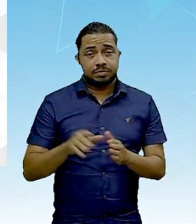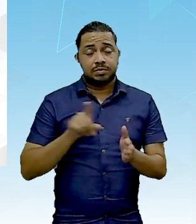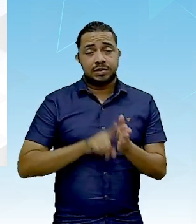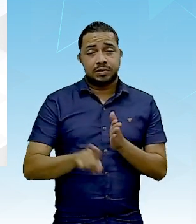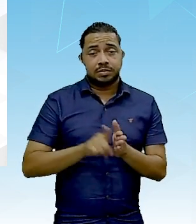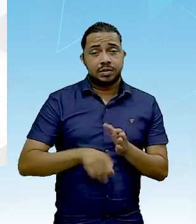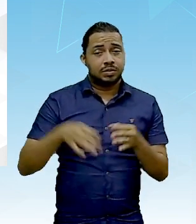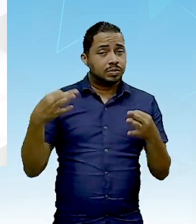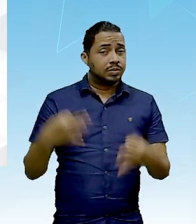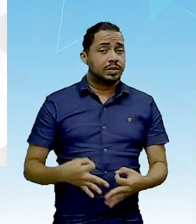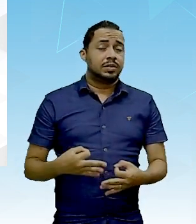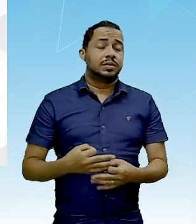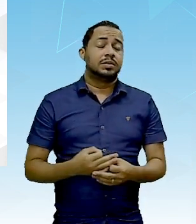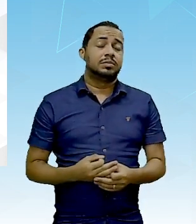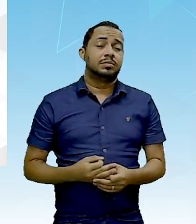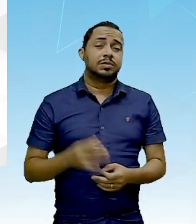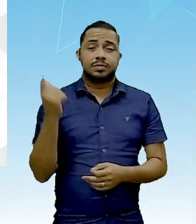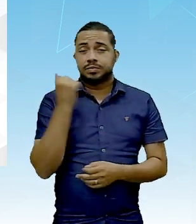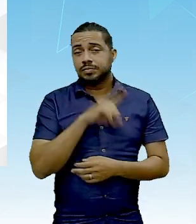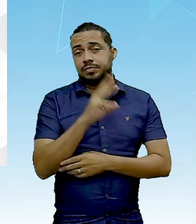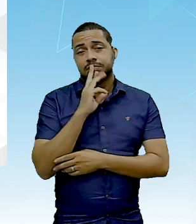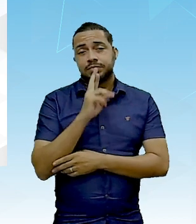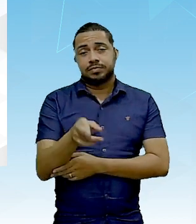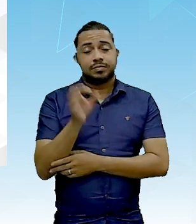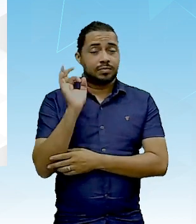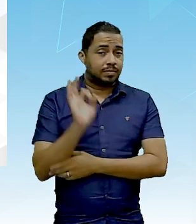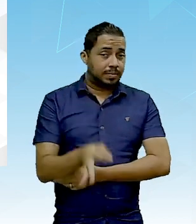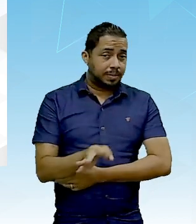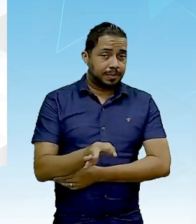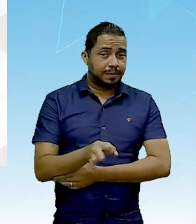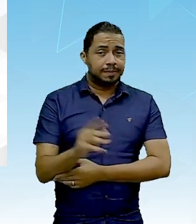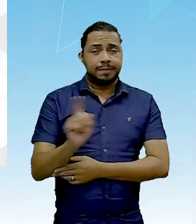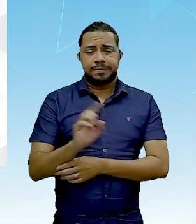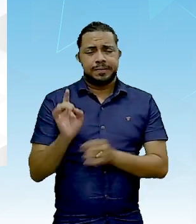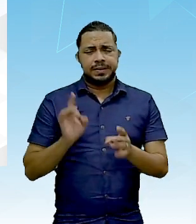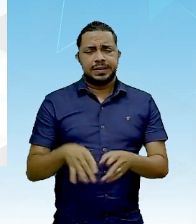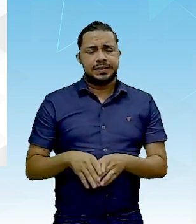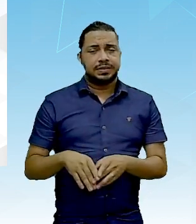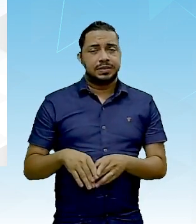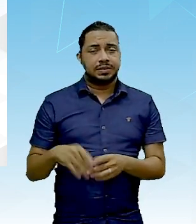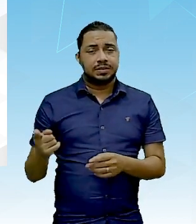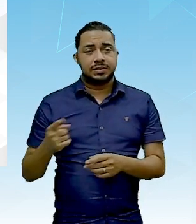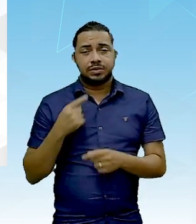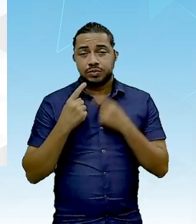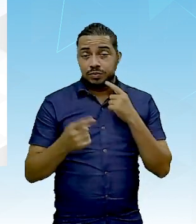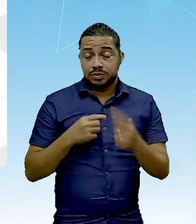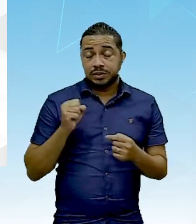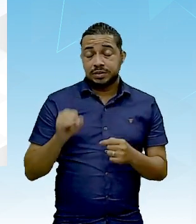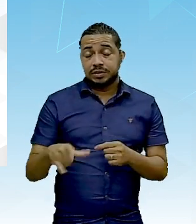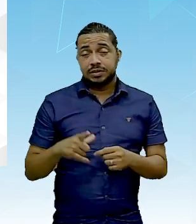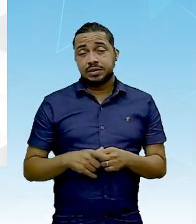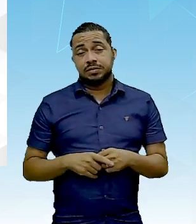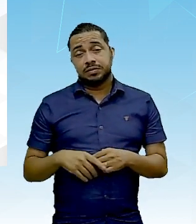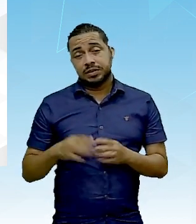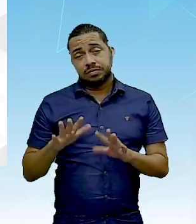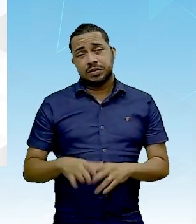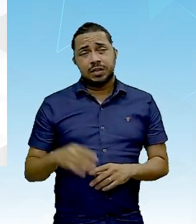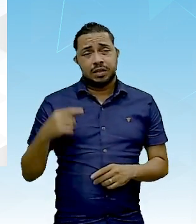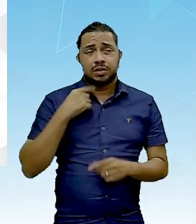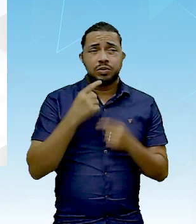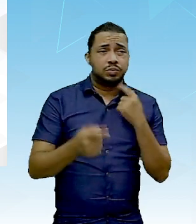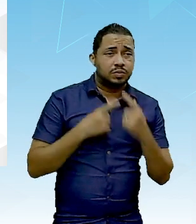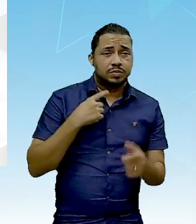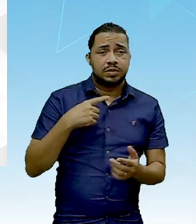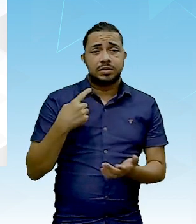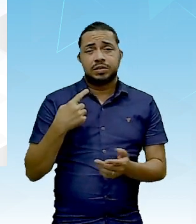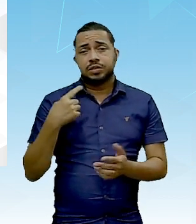Pergunta correta para obter a resposta correta. Não deixe a alternativa dúbia. Porque se você deixar, ele vai ficar na dúvida. Marcar o X